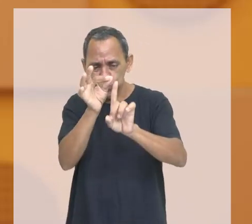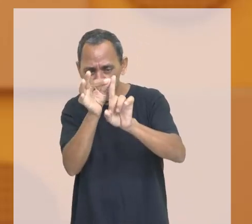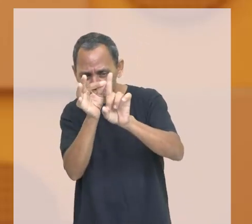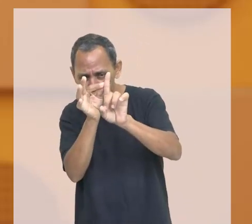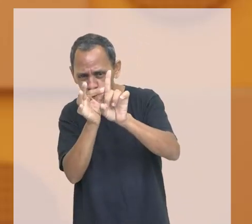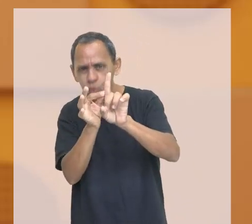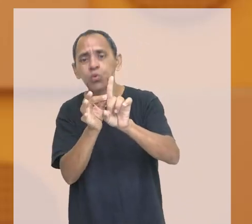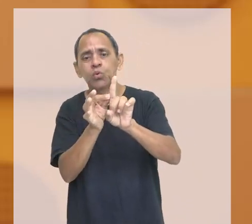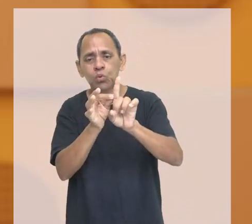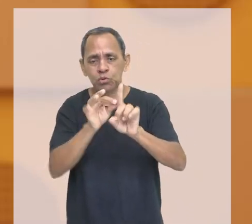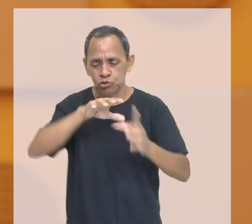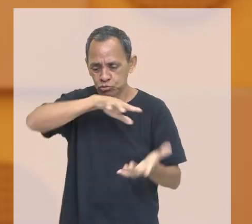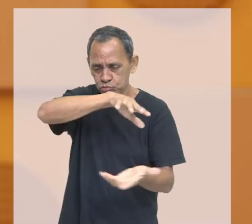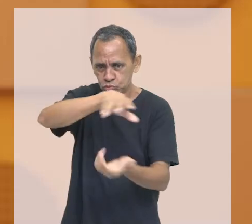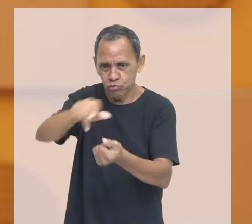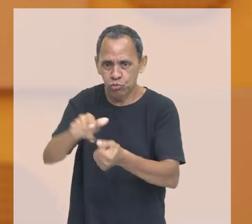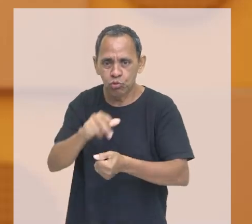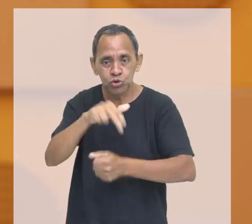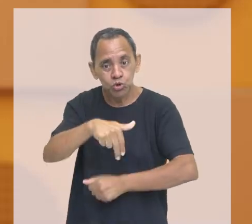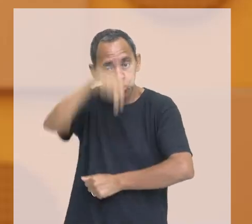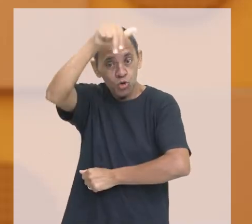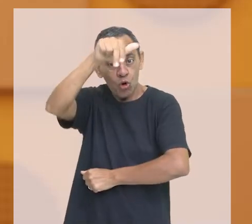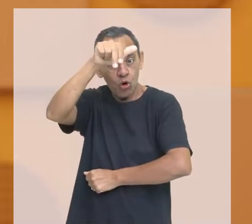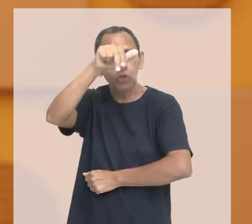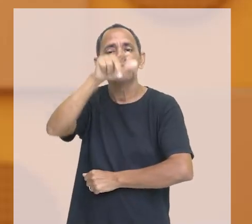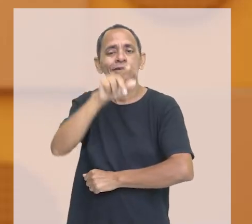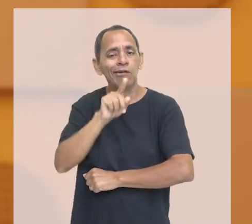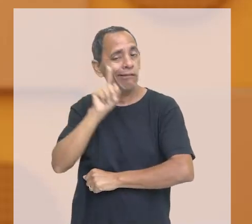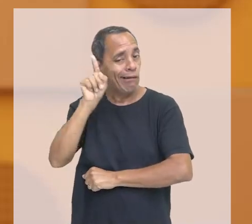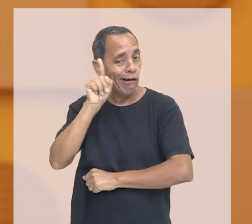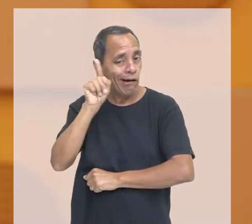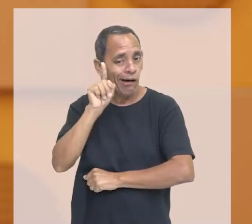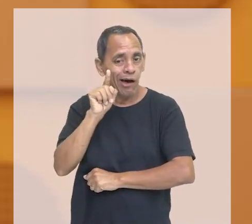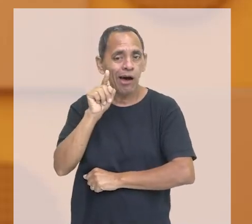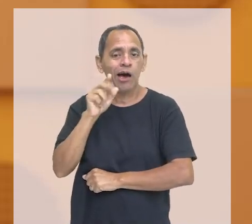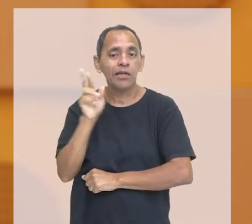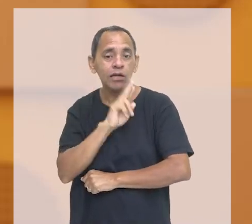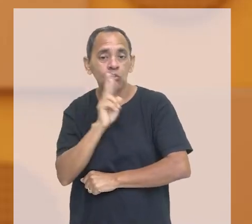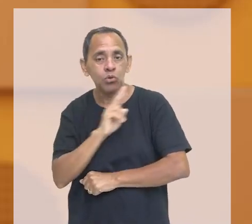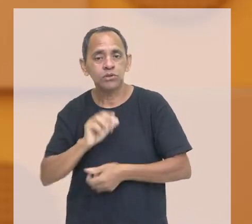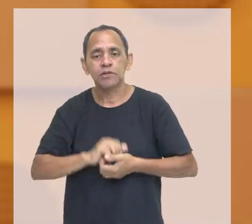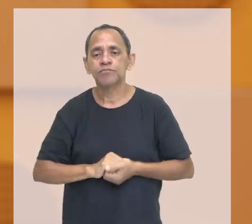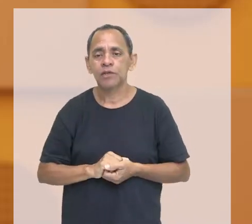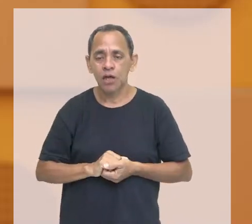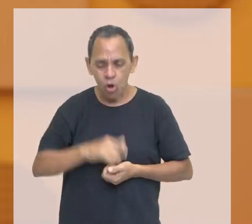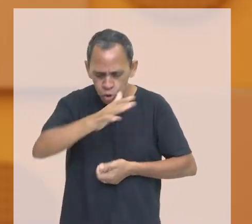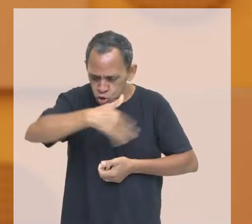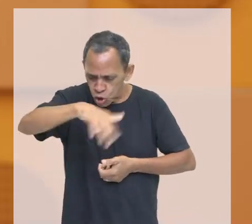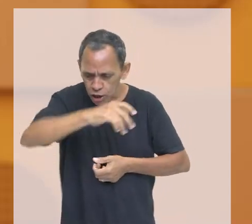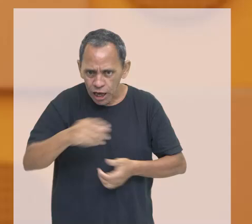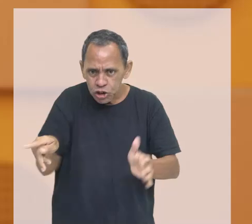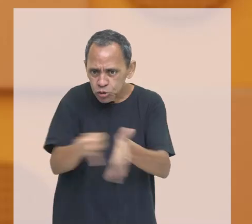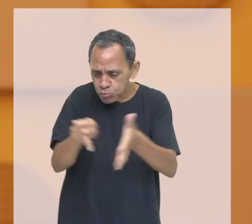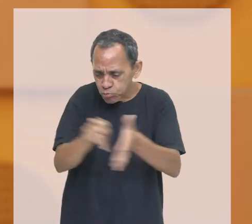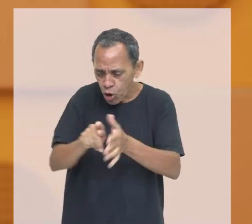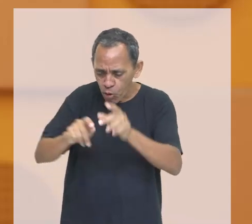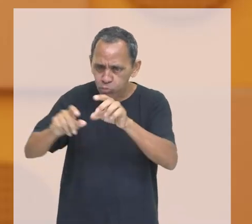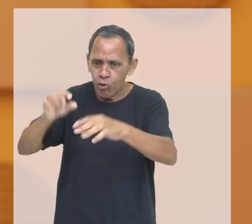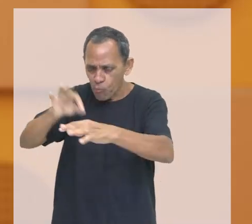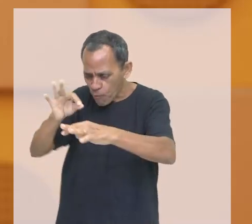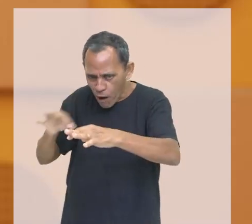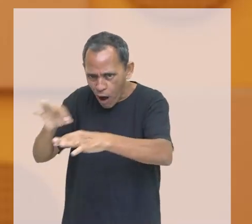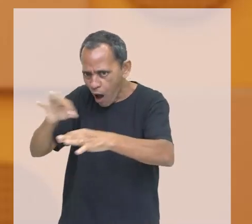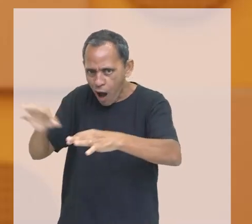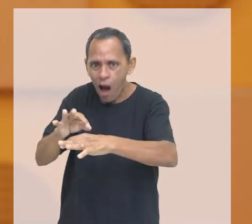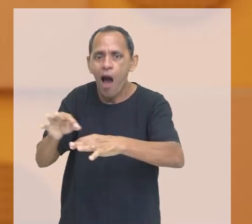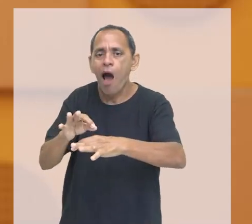norte da Rússia. E grande parte das terras cultiváveis, as terras que davam para plantar e colher, estavam nas